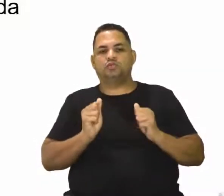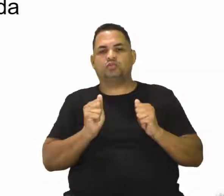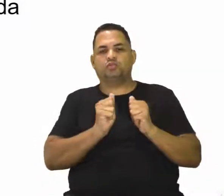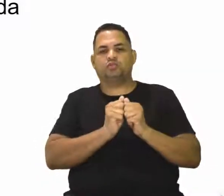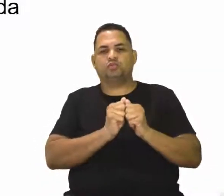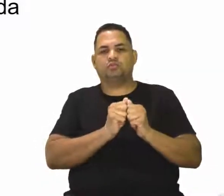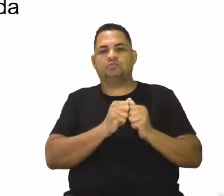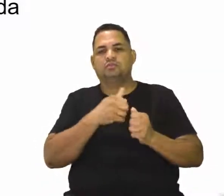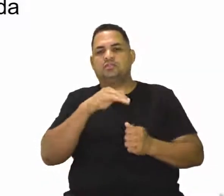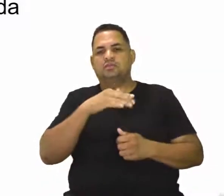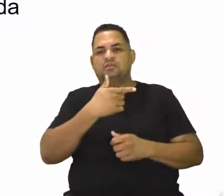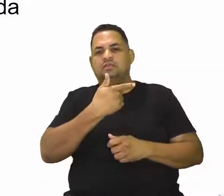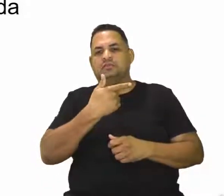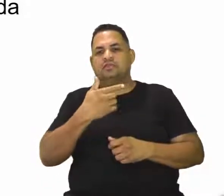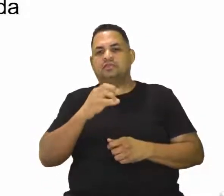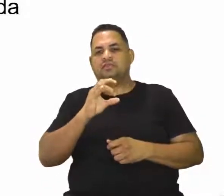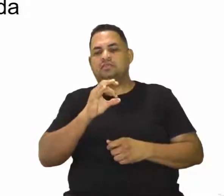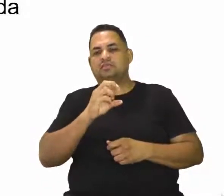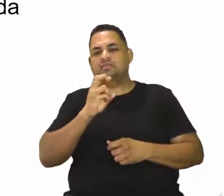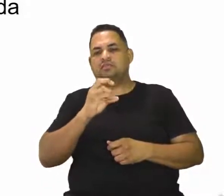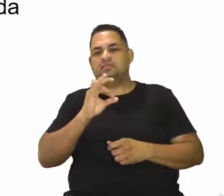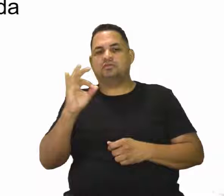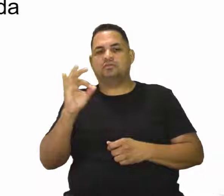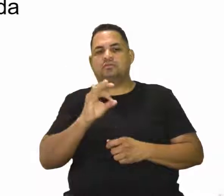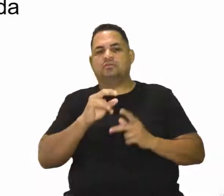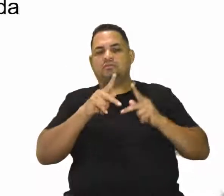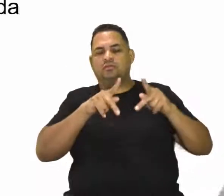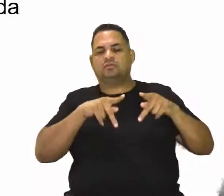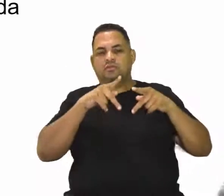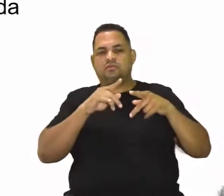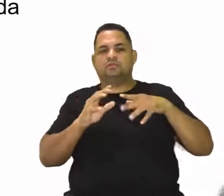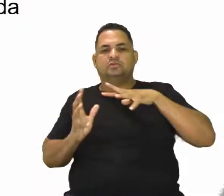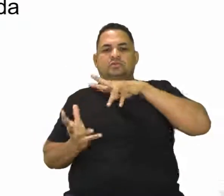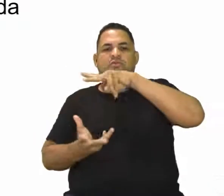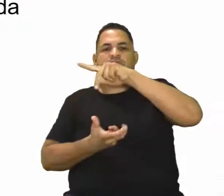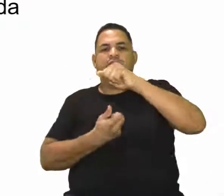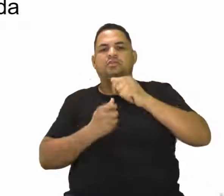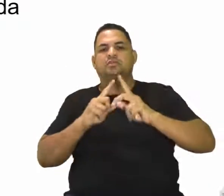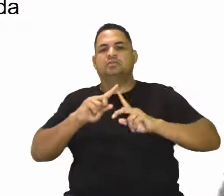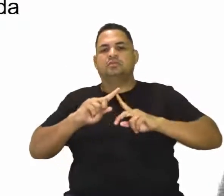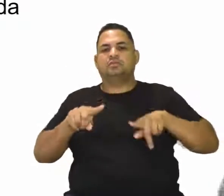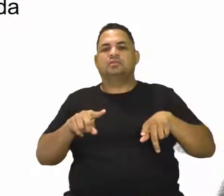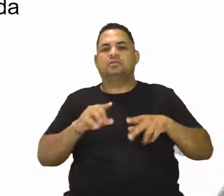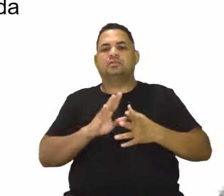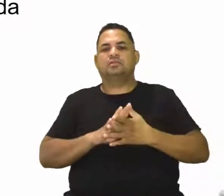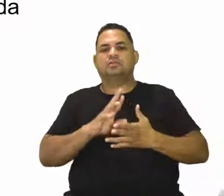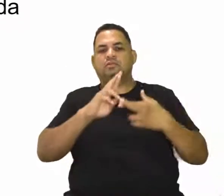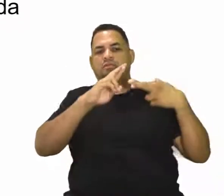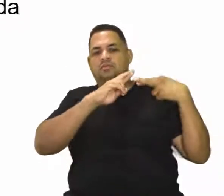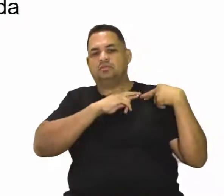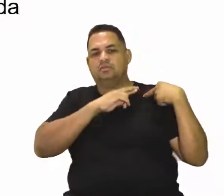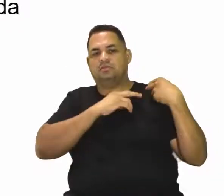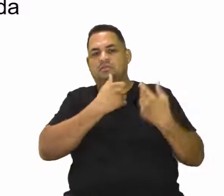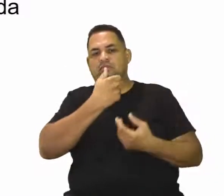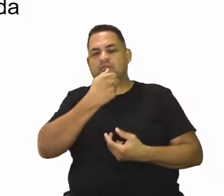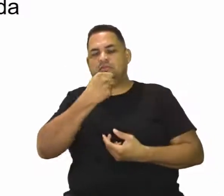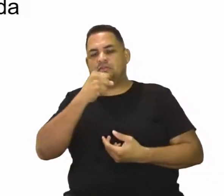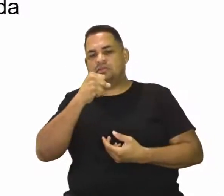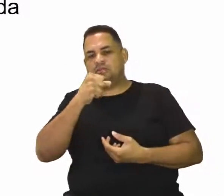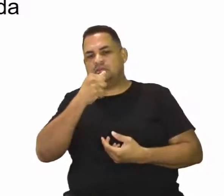aproximadamente 25% da população mundial. Porém, são responsáveis por cerca